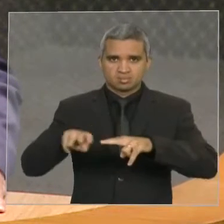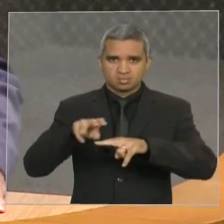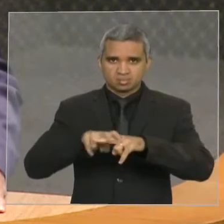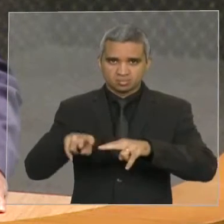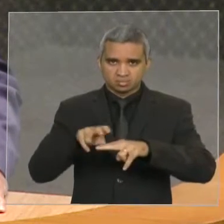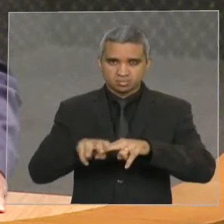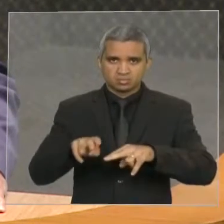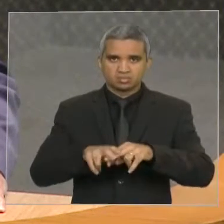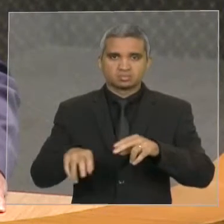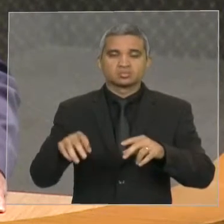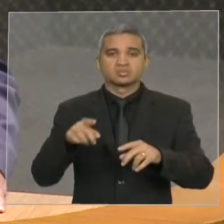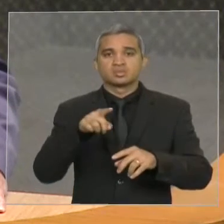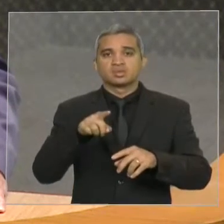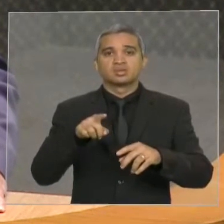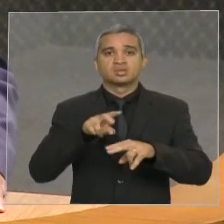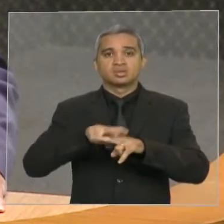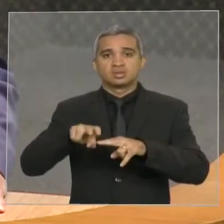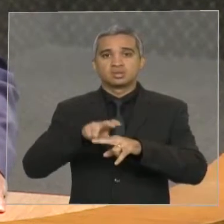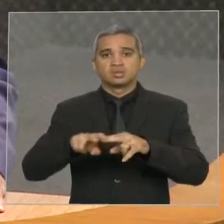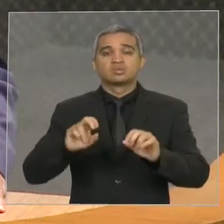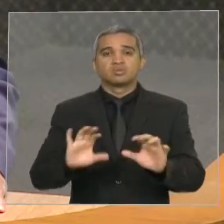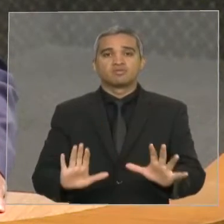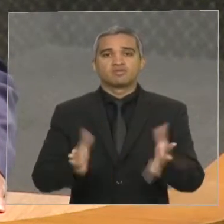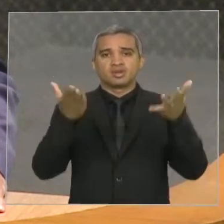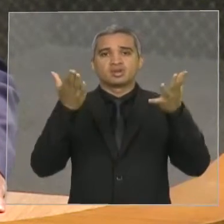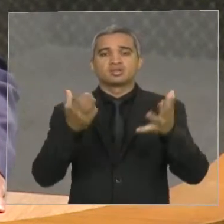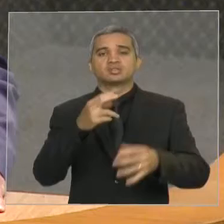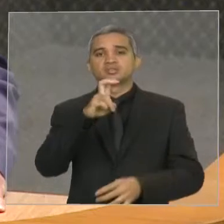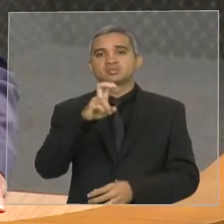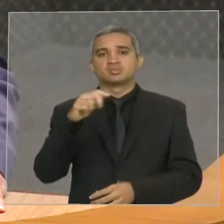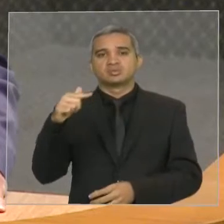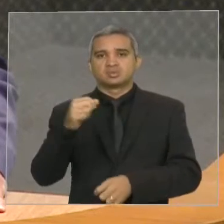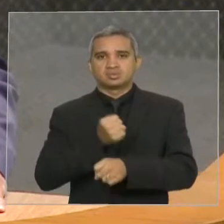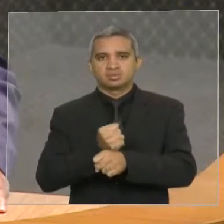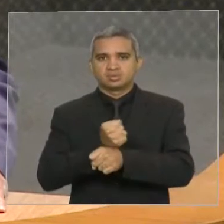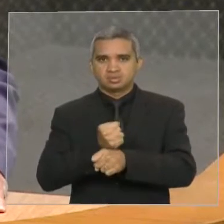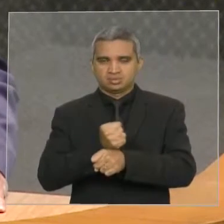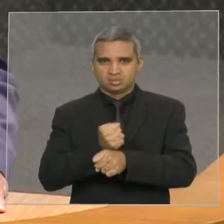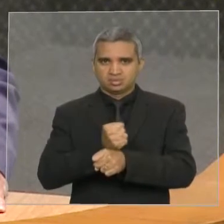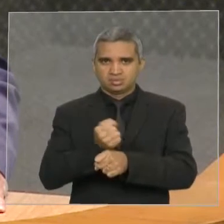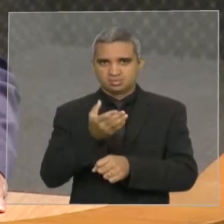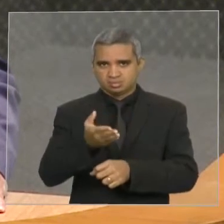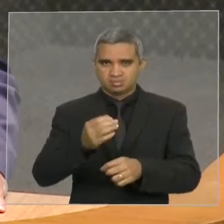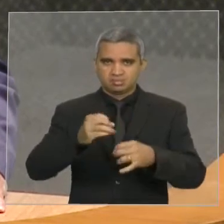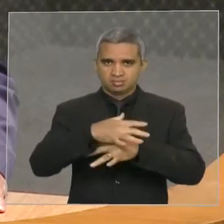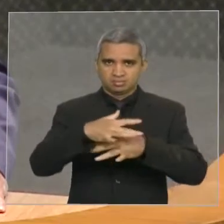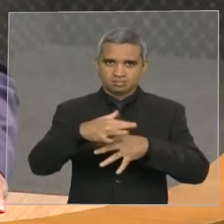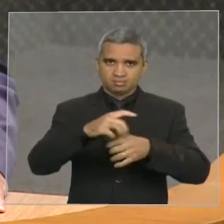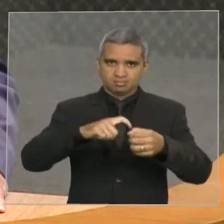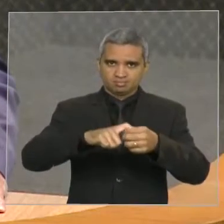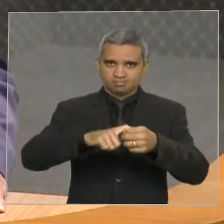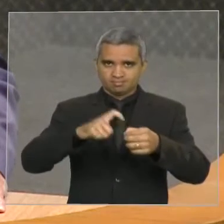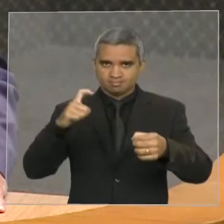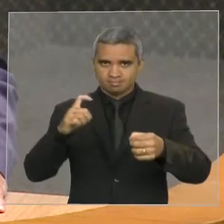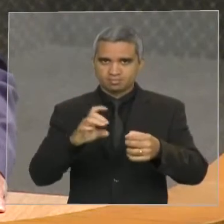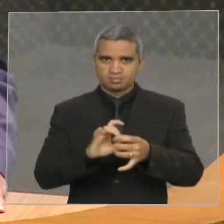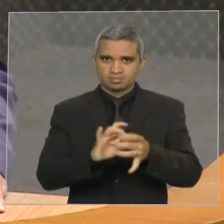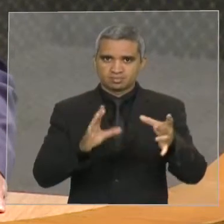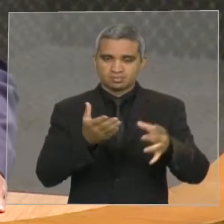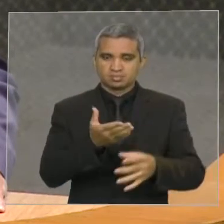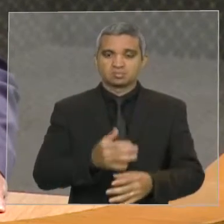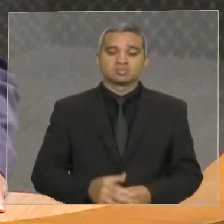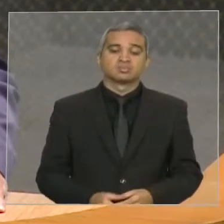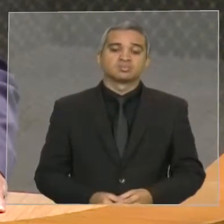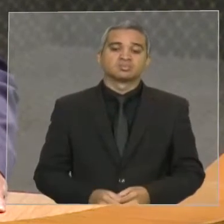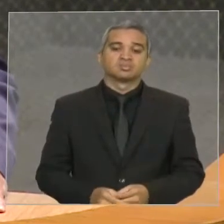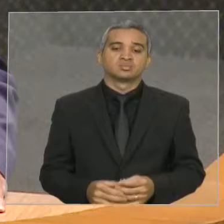57 anos de emancipação da cidade. E, na sexta-feira, foi inaugurado, com a